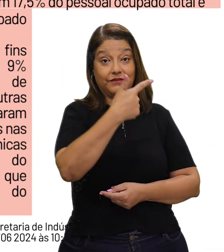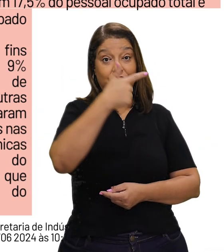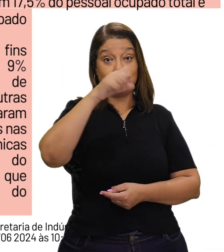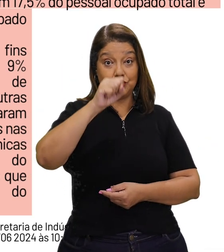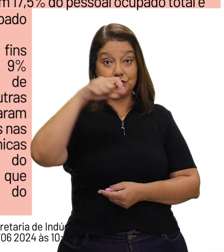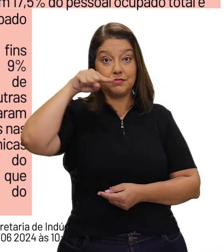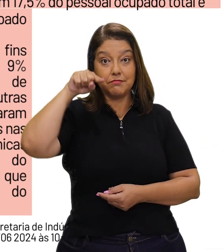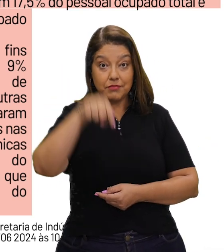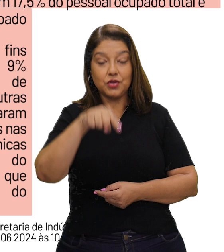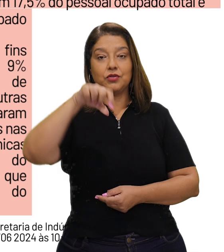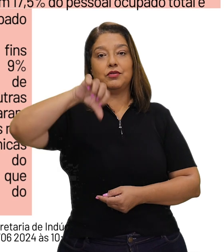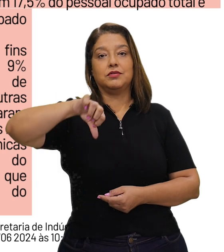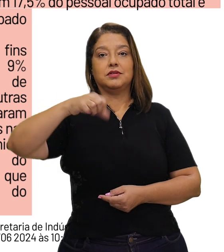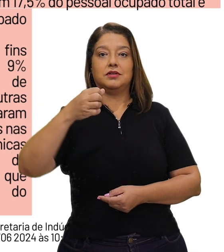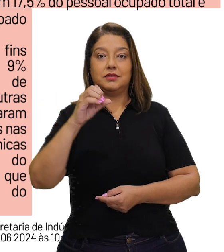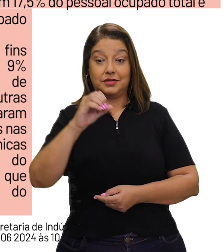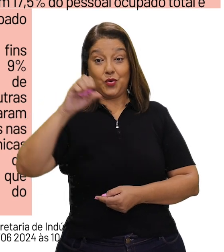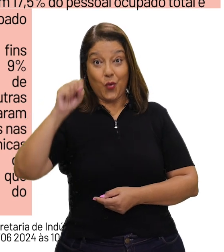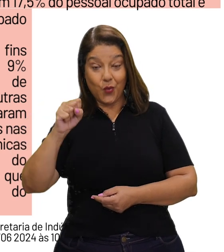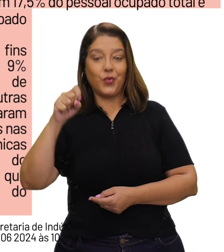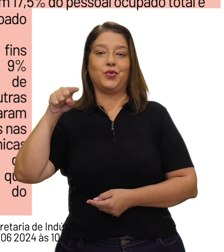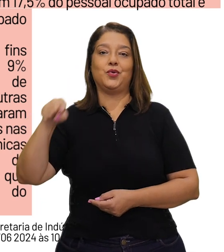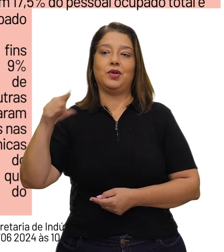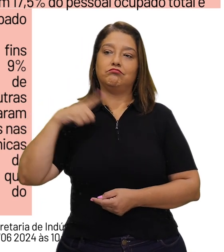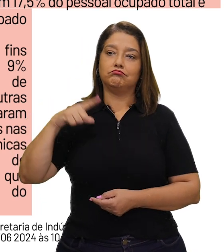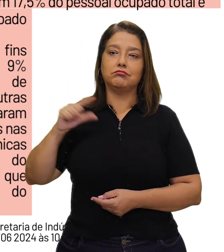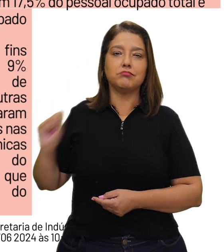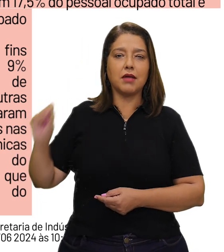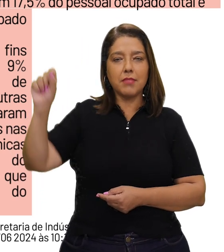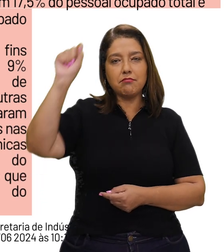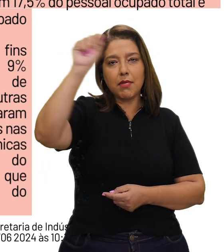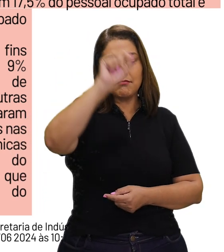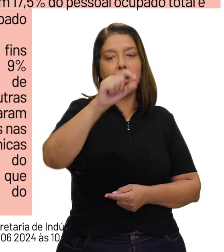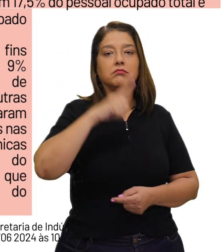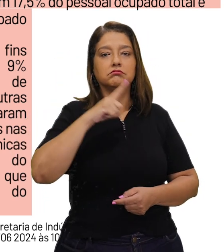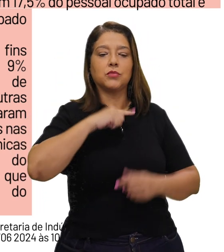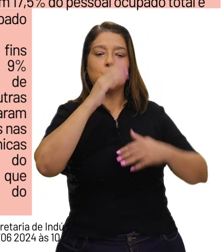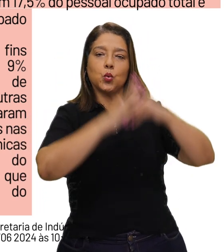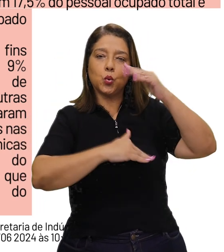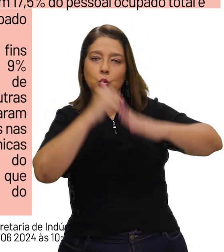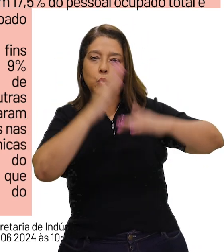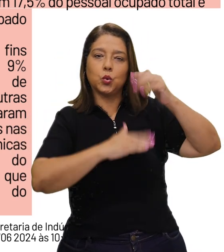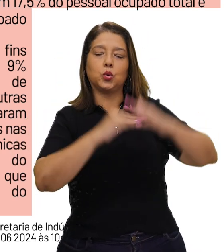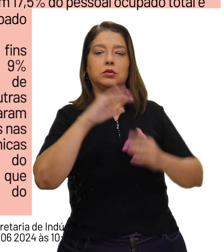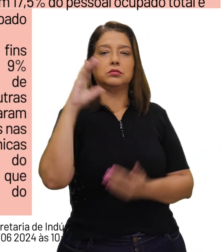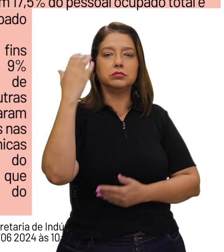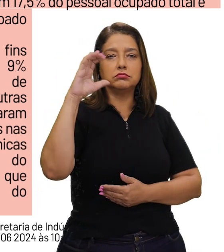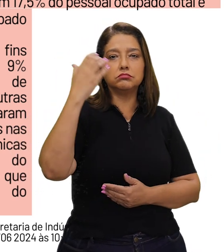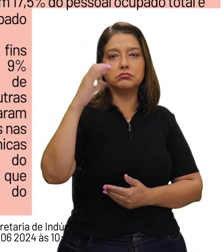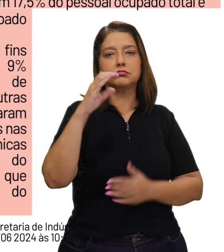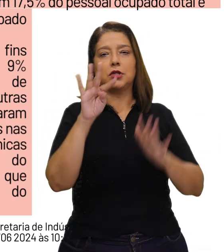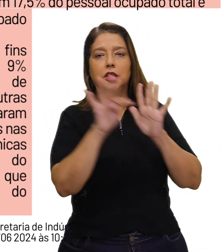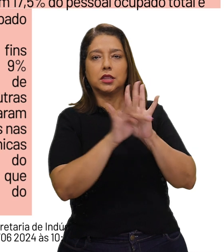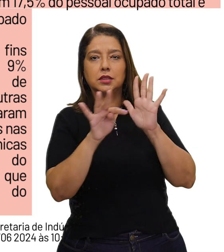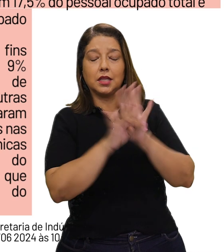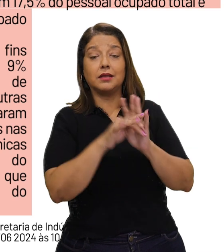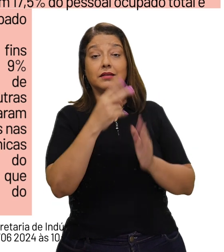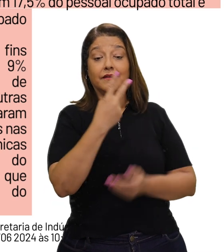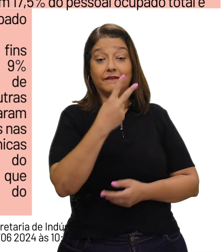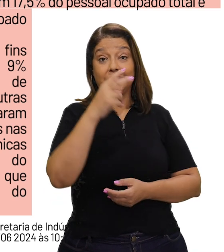28.958 unidades, à frente do grupo de atividades profissionais, científicas e técnicas, com